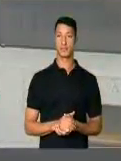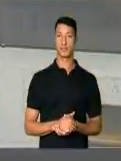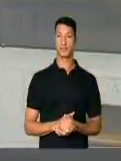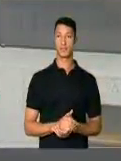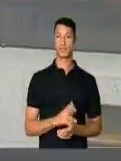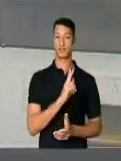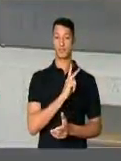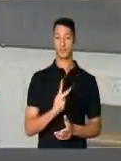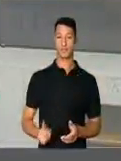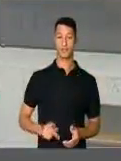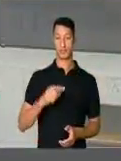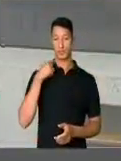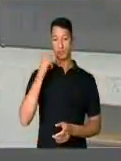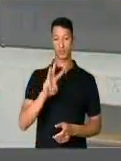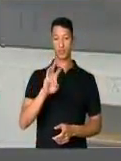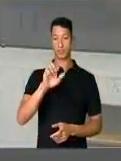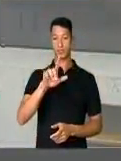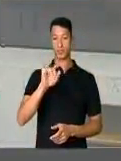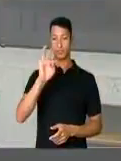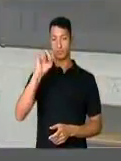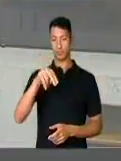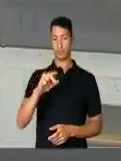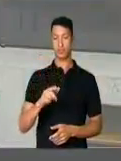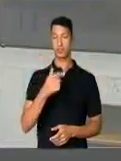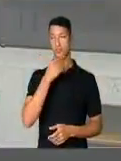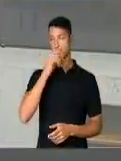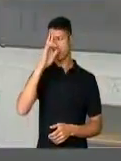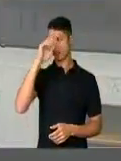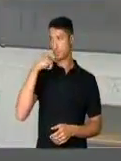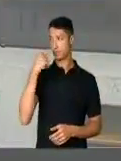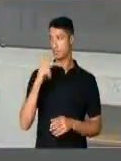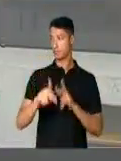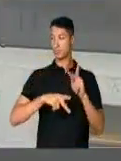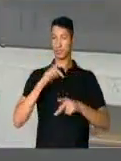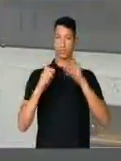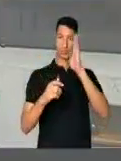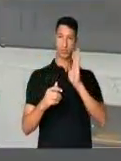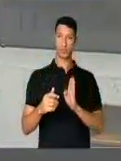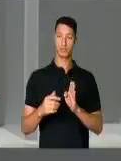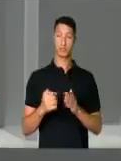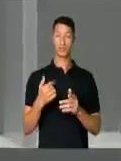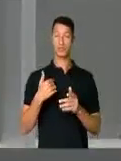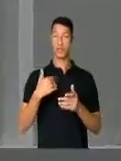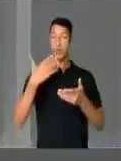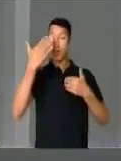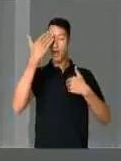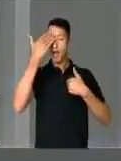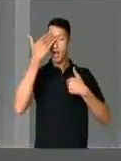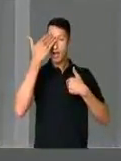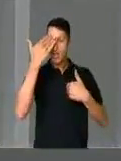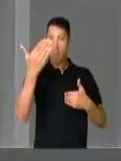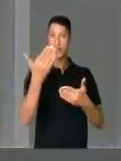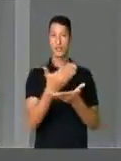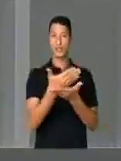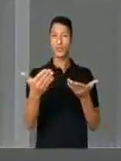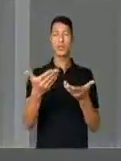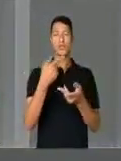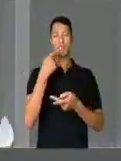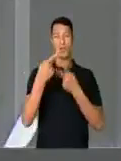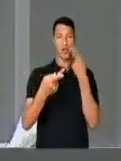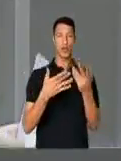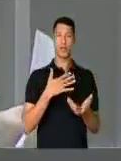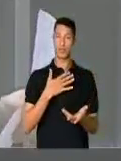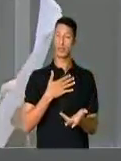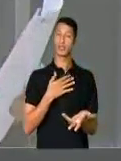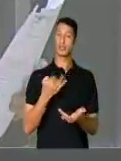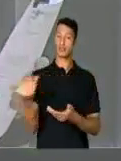Senhor presidente, deputado Wellington Prado, senhoras e senhores deputados, povo brasileiro, eu agradeço, deputado, por suas